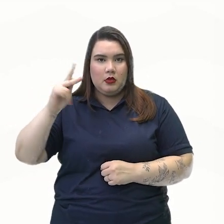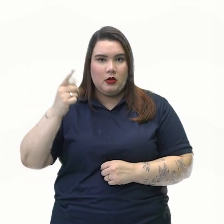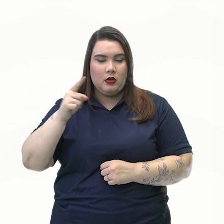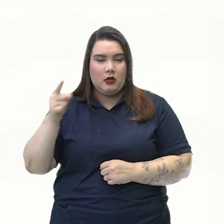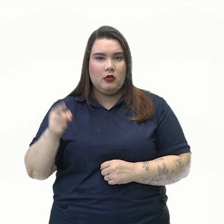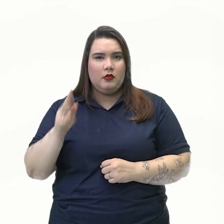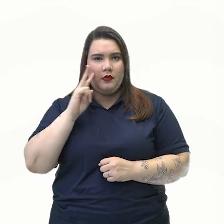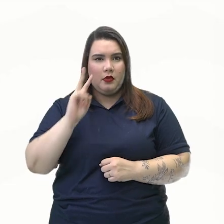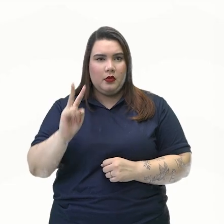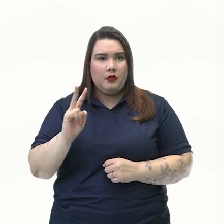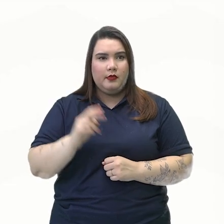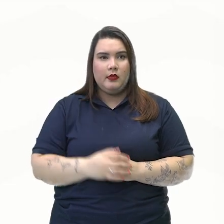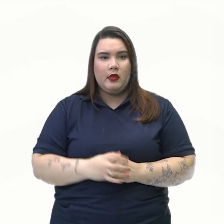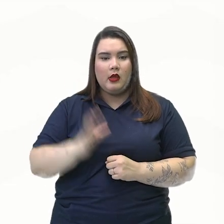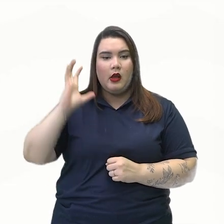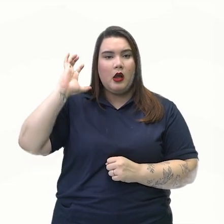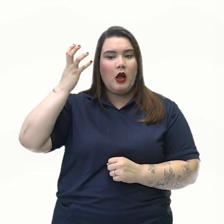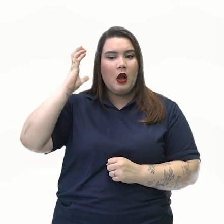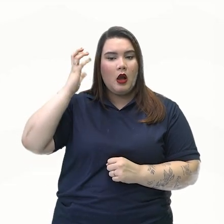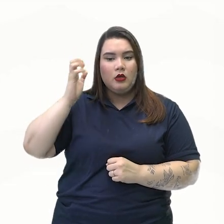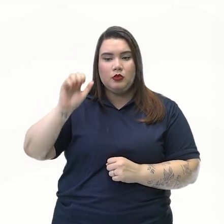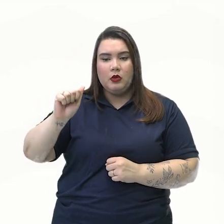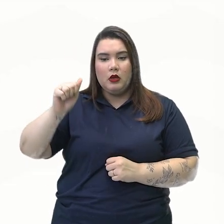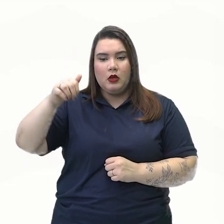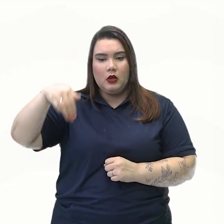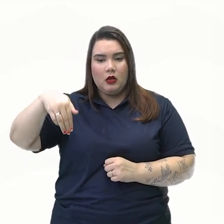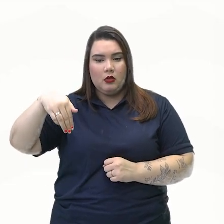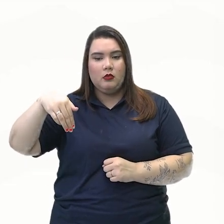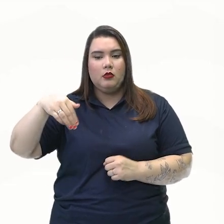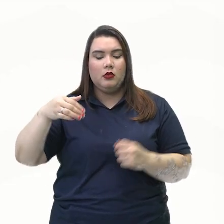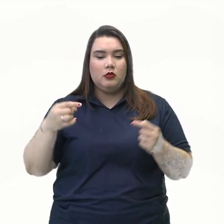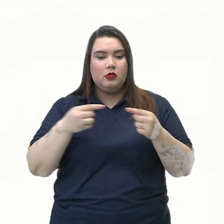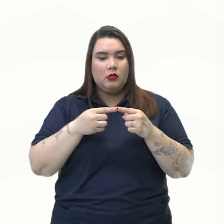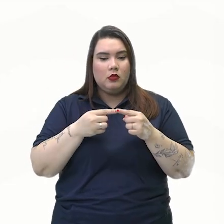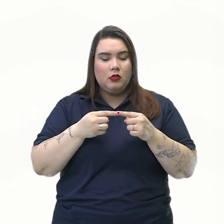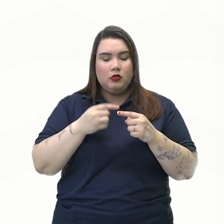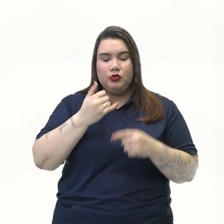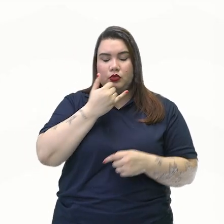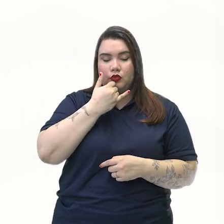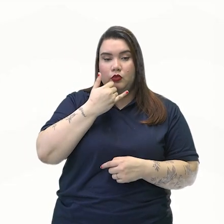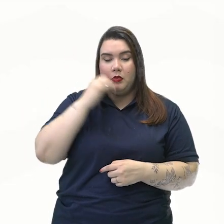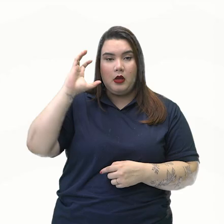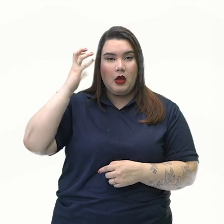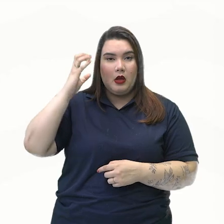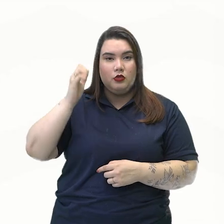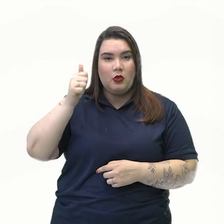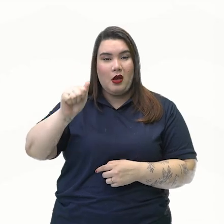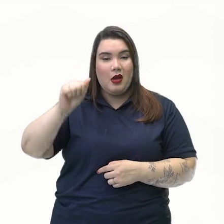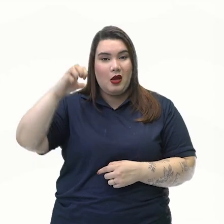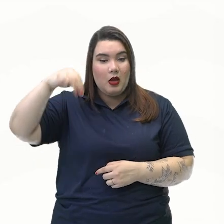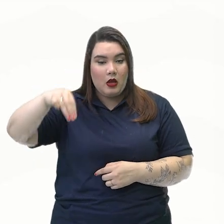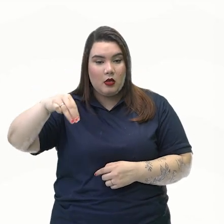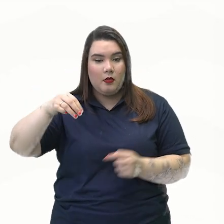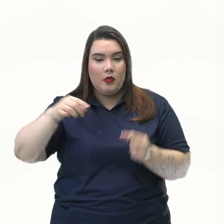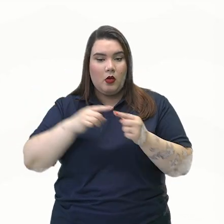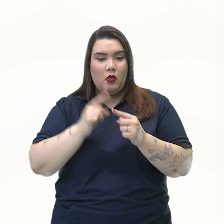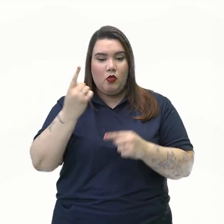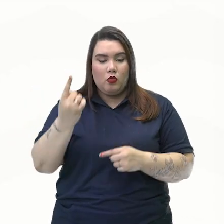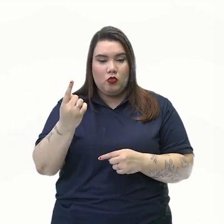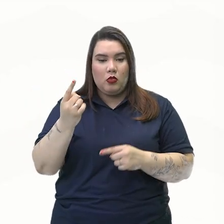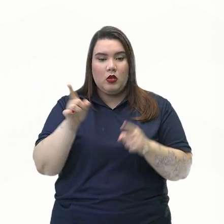olha. Rádio AM é 1 MHz e o Wi-Fi 5G, olha só,